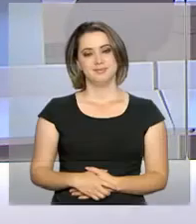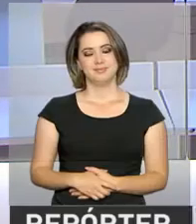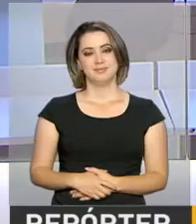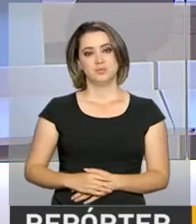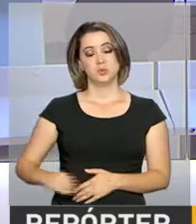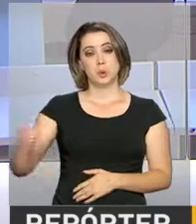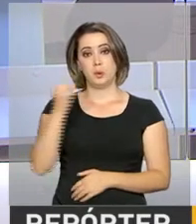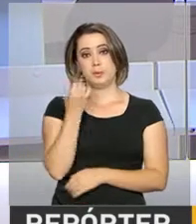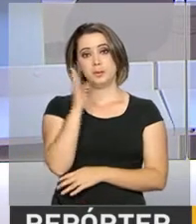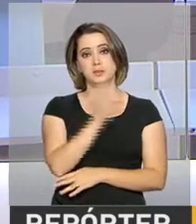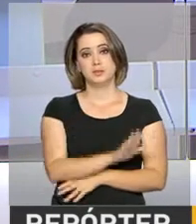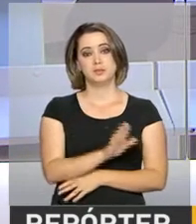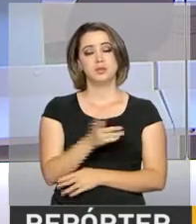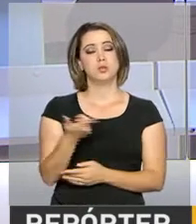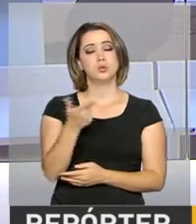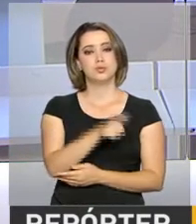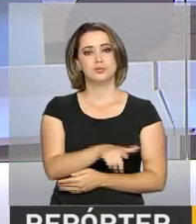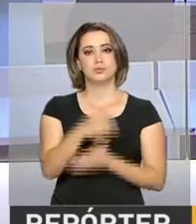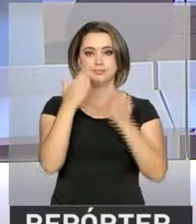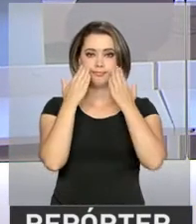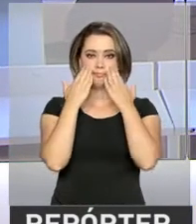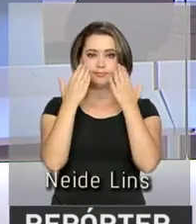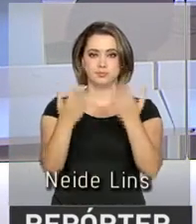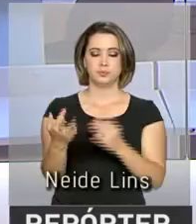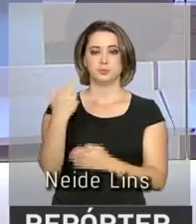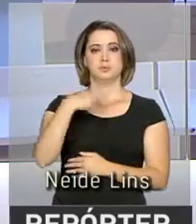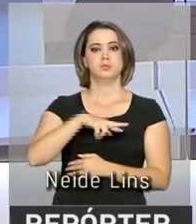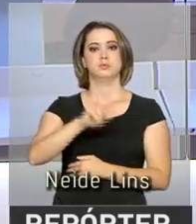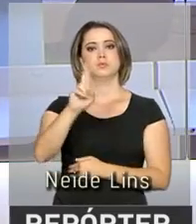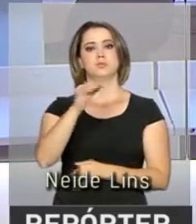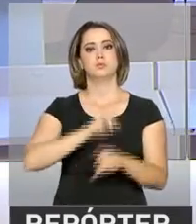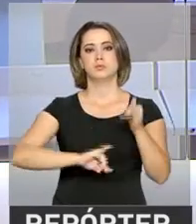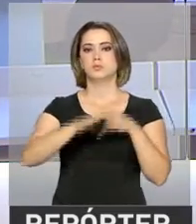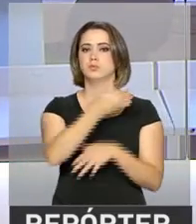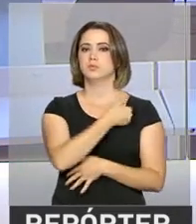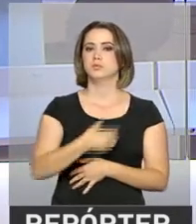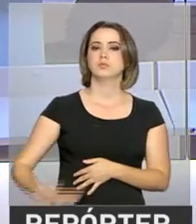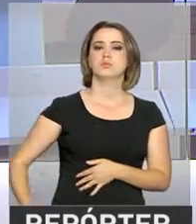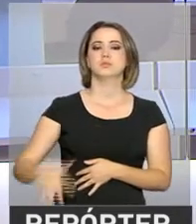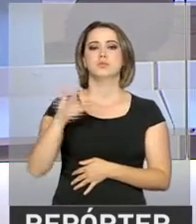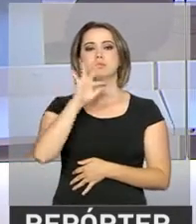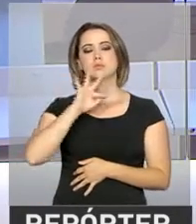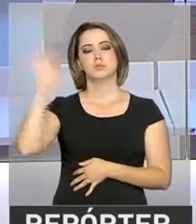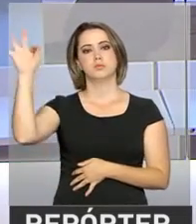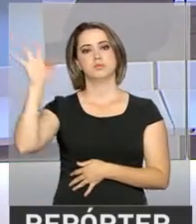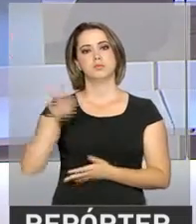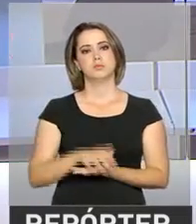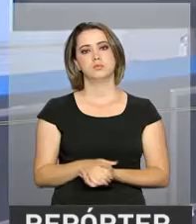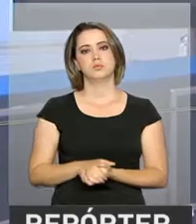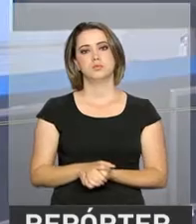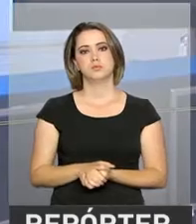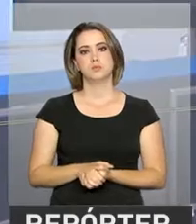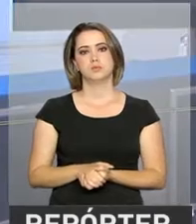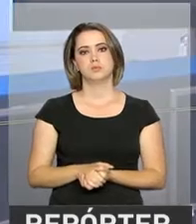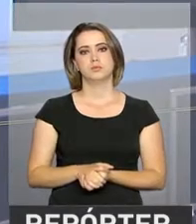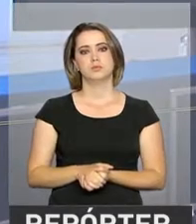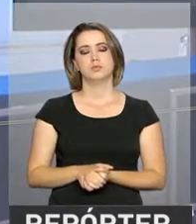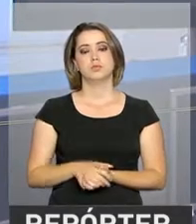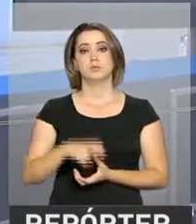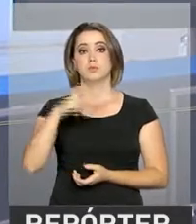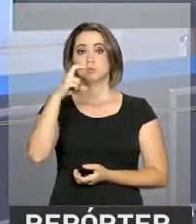o Olá boa tarde começa agora mais uma edição do repórter NBR com as notícias do governo federal